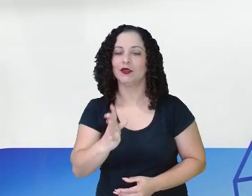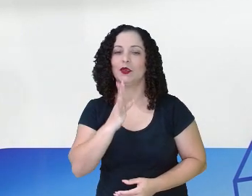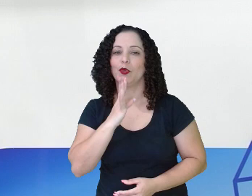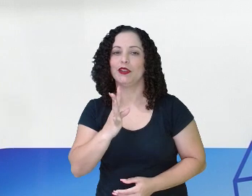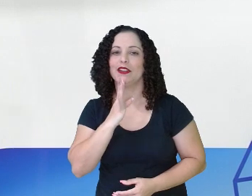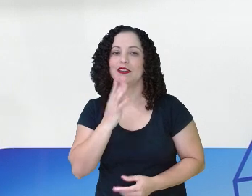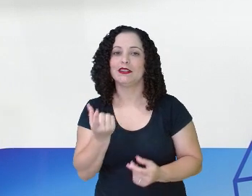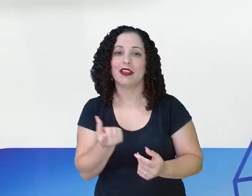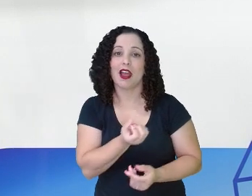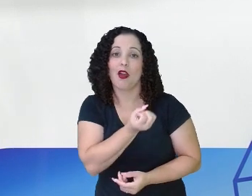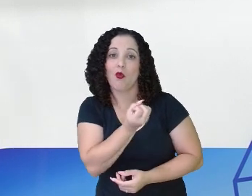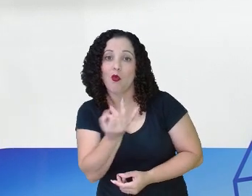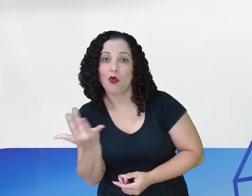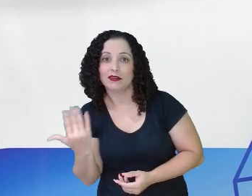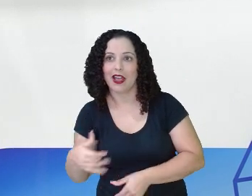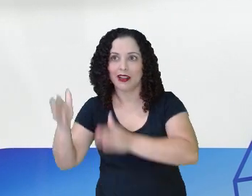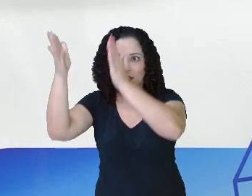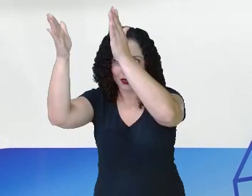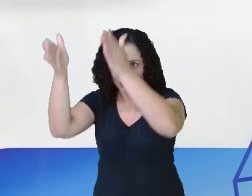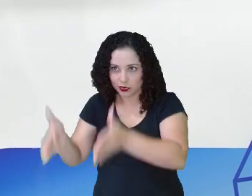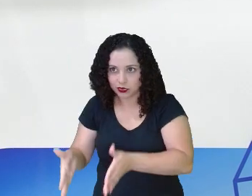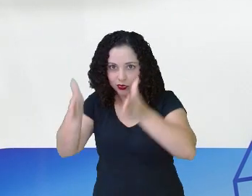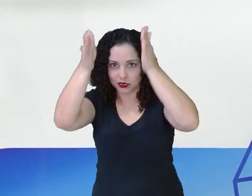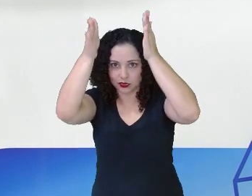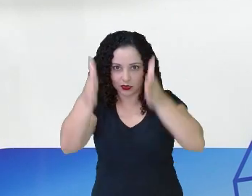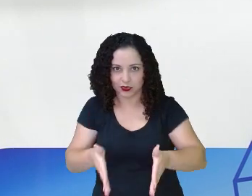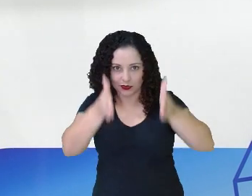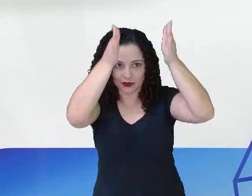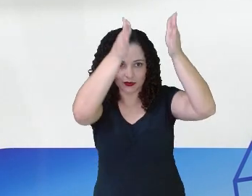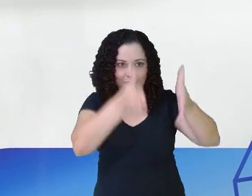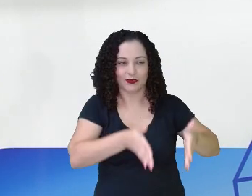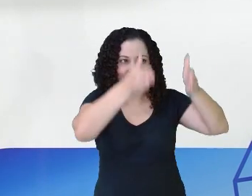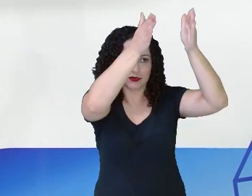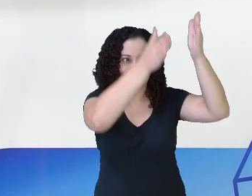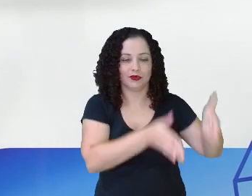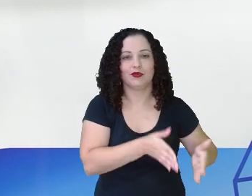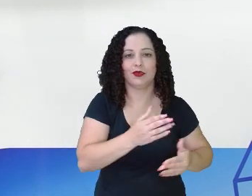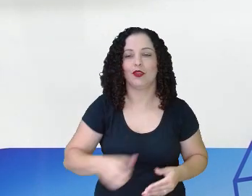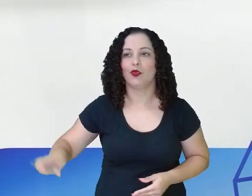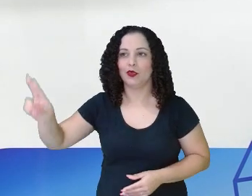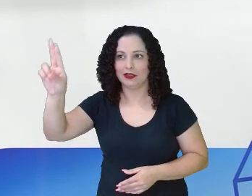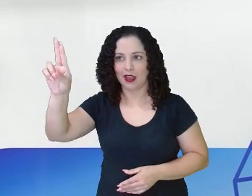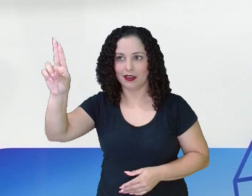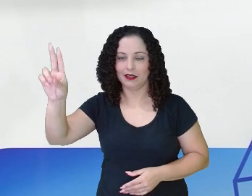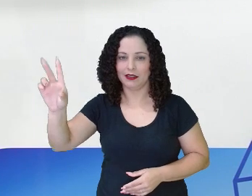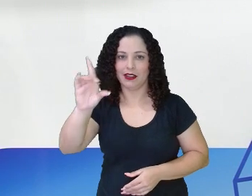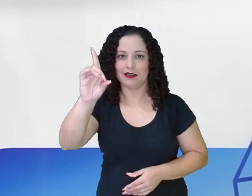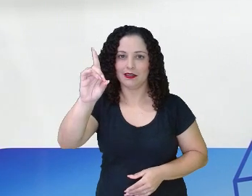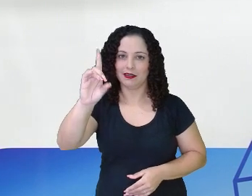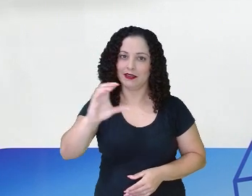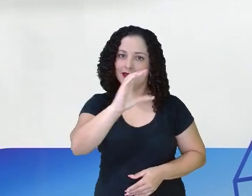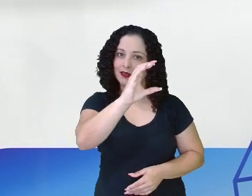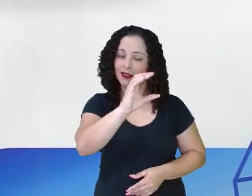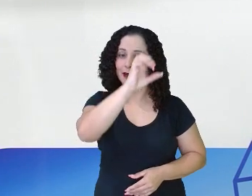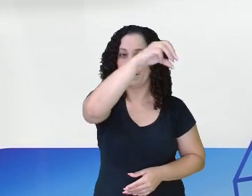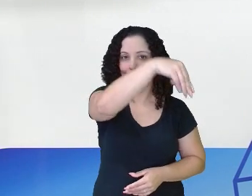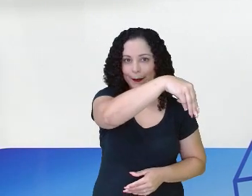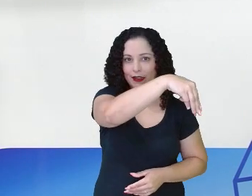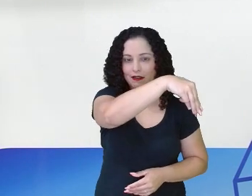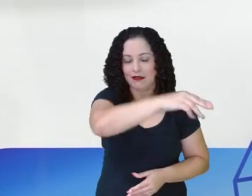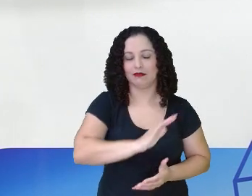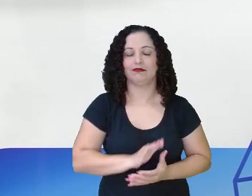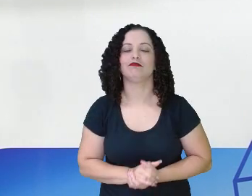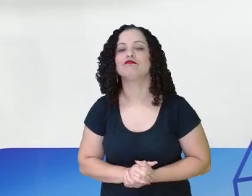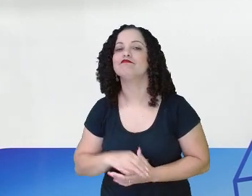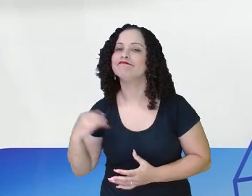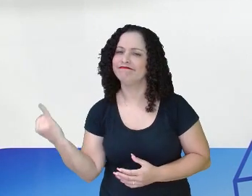valor posicional. Lembra dos sistemas de numeração? Trabalhamos bastante esses dias, né? É importante, porque se